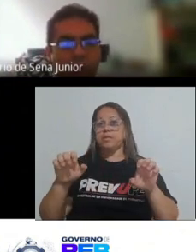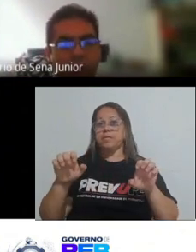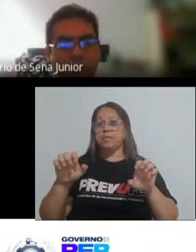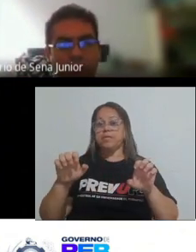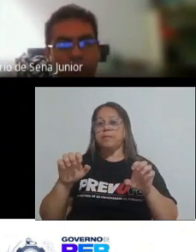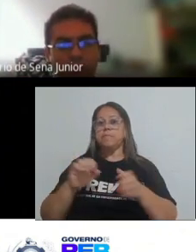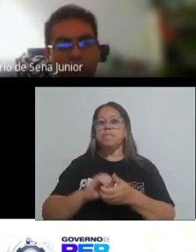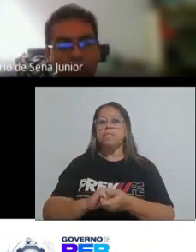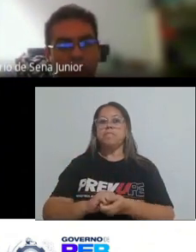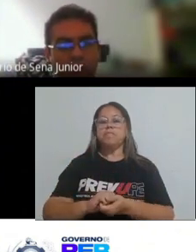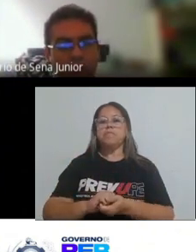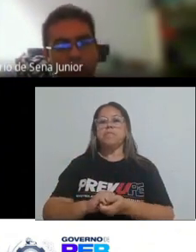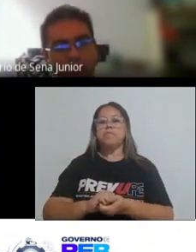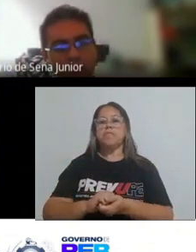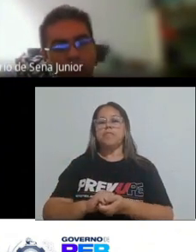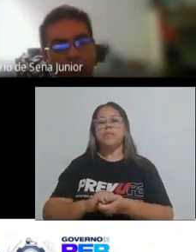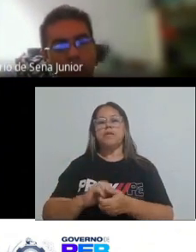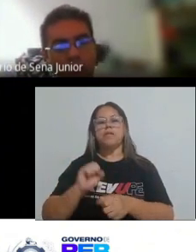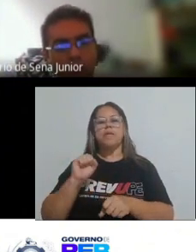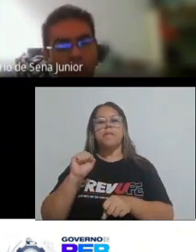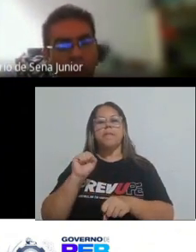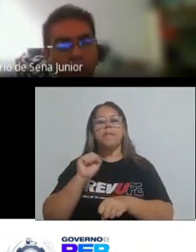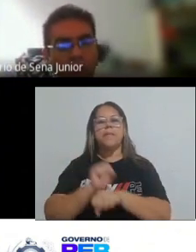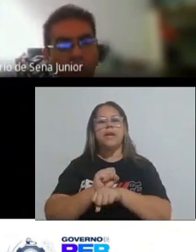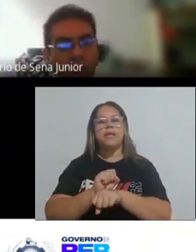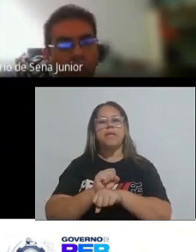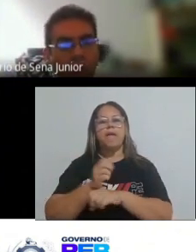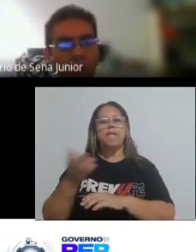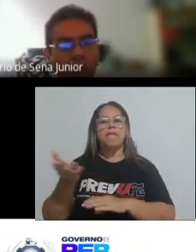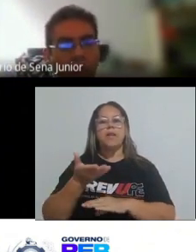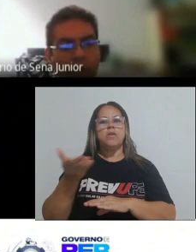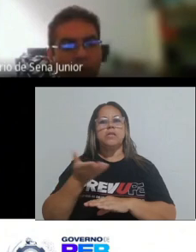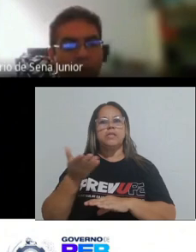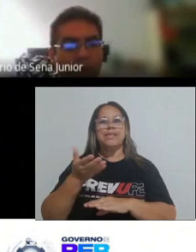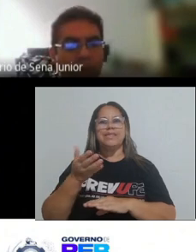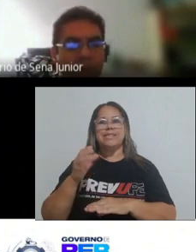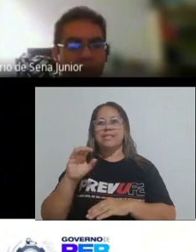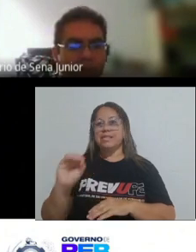Torricelli ele para com a velocidade zero